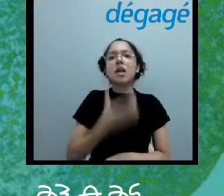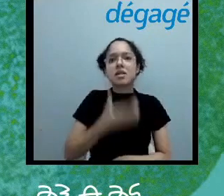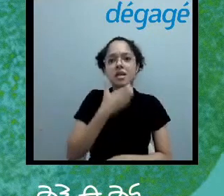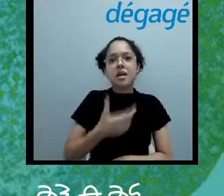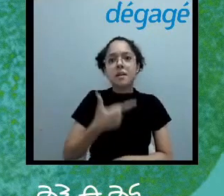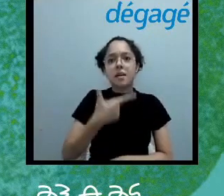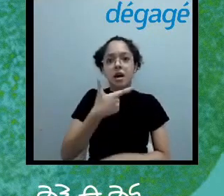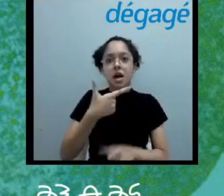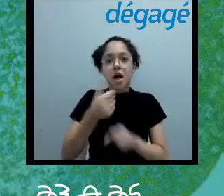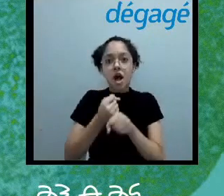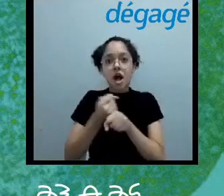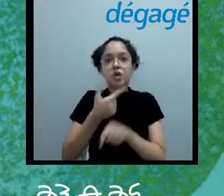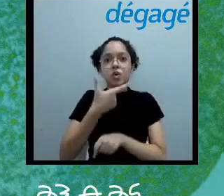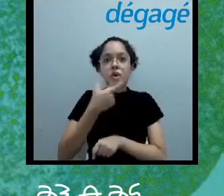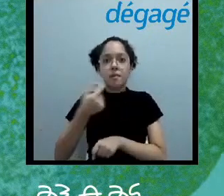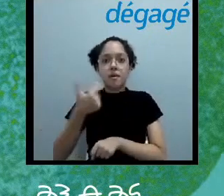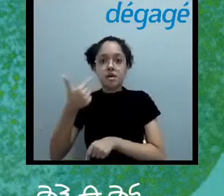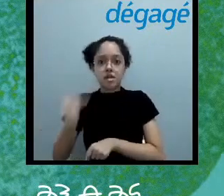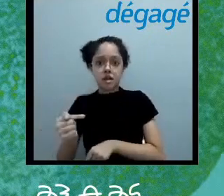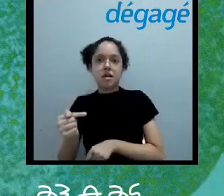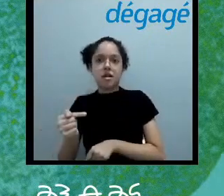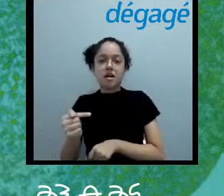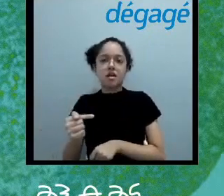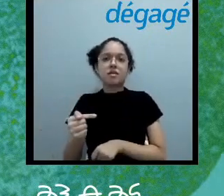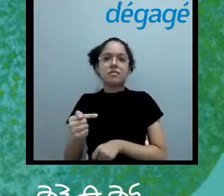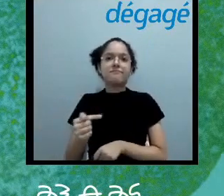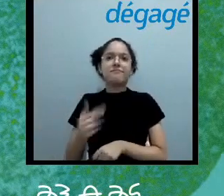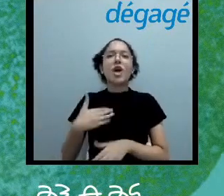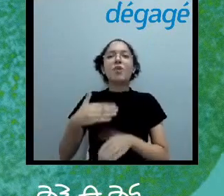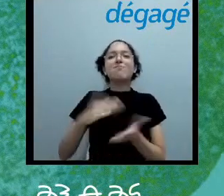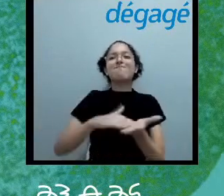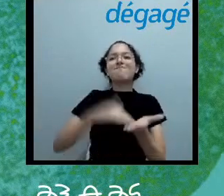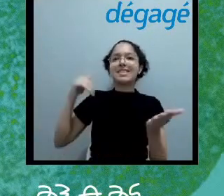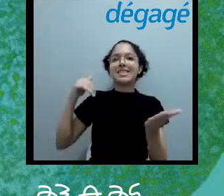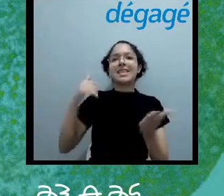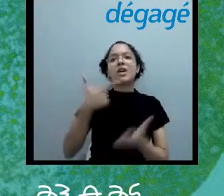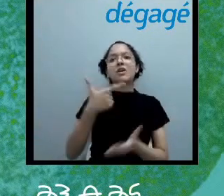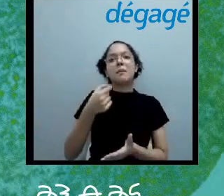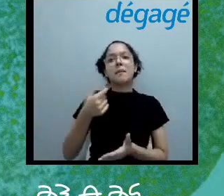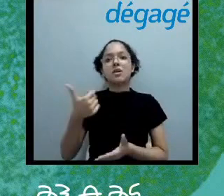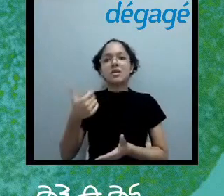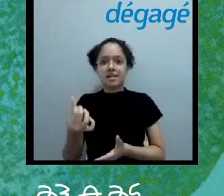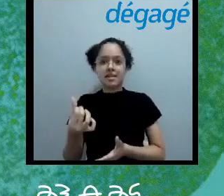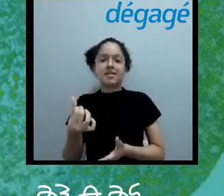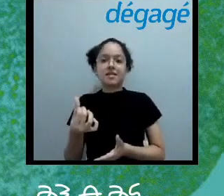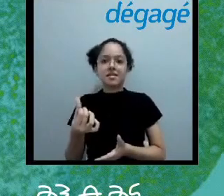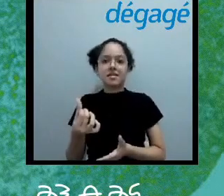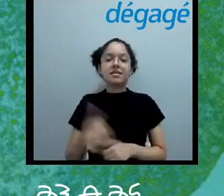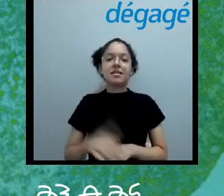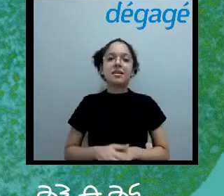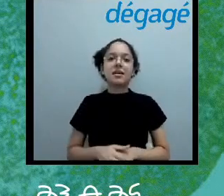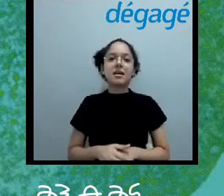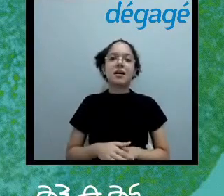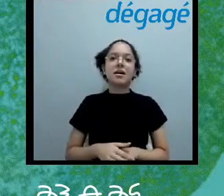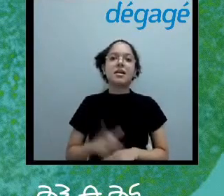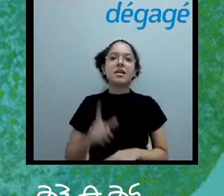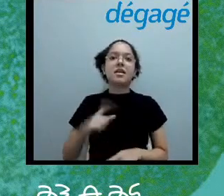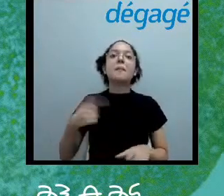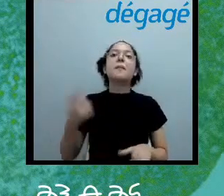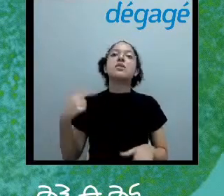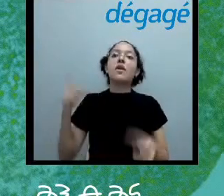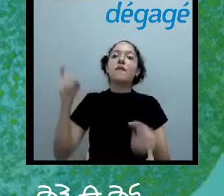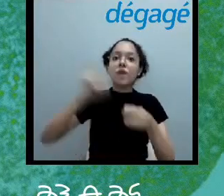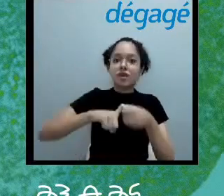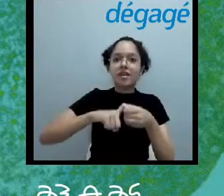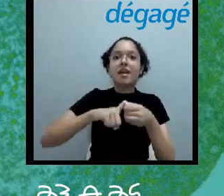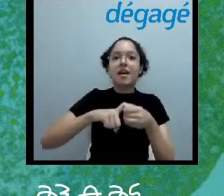que me ausentar no mês de 2016 para tentar esse mestrado aí da UFRJ. Aí, depois, eu passei para o mestrado e voltei em 2017,